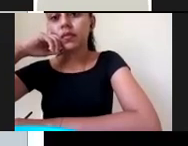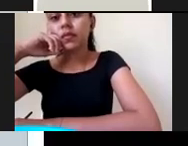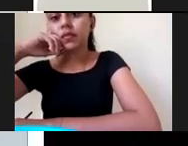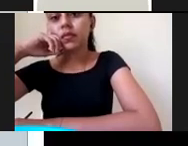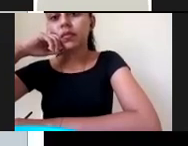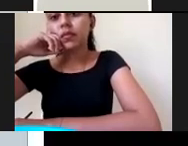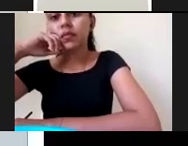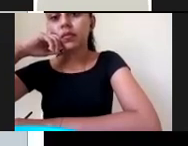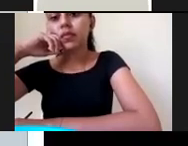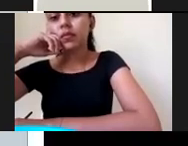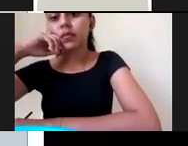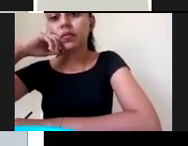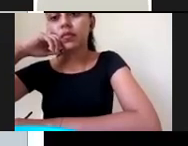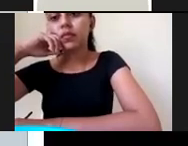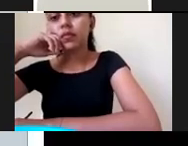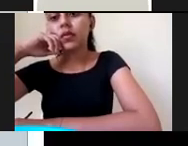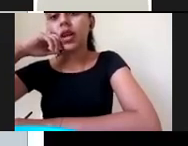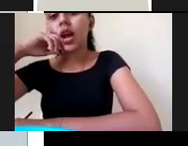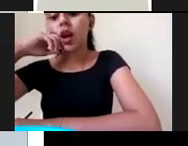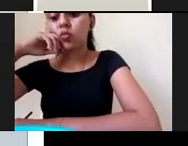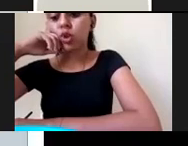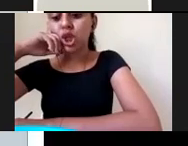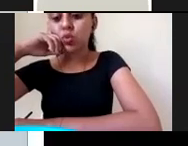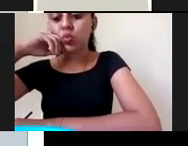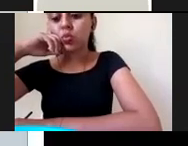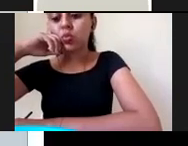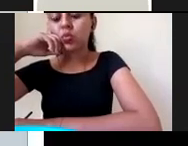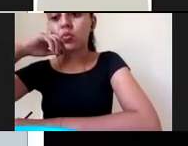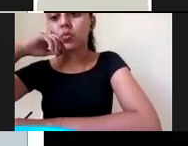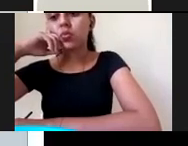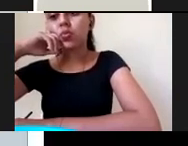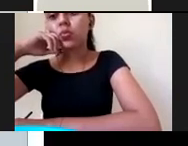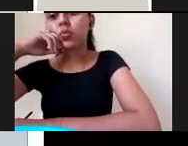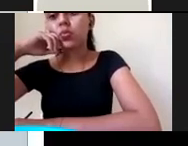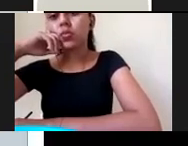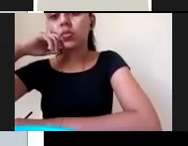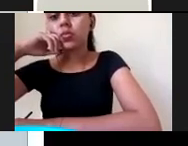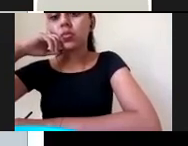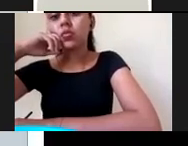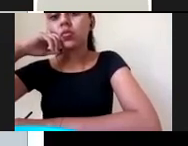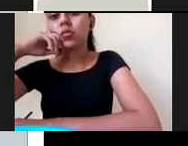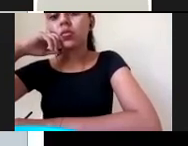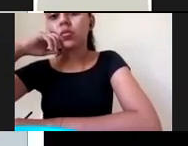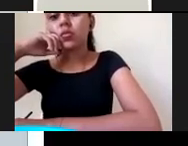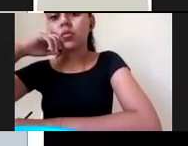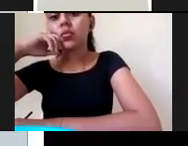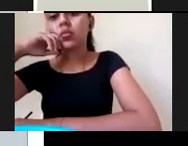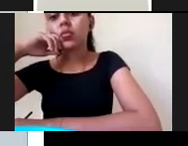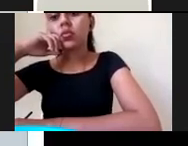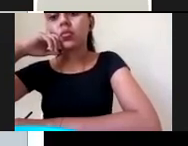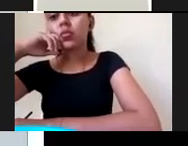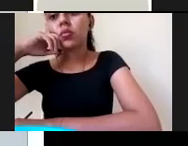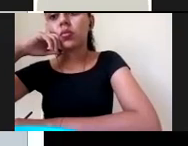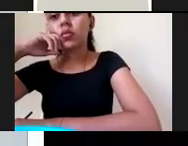Hipertermia, hiper. Sempre que vier hiper na palavra, é aumento. Sempre que vier hipo